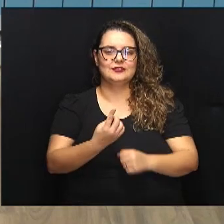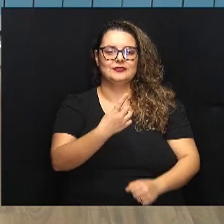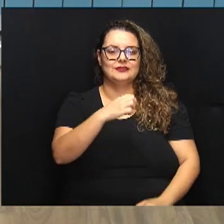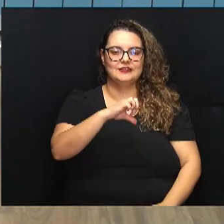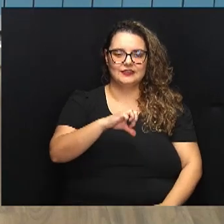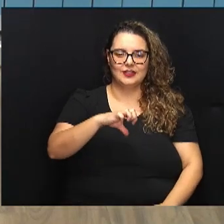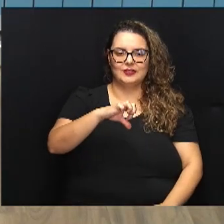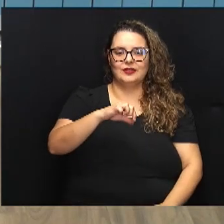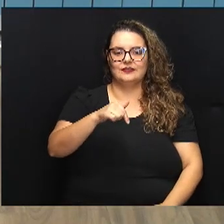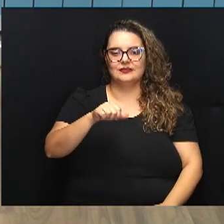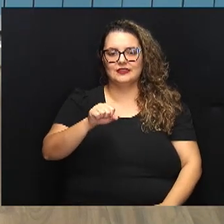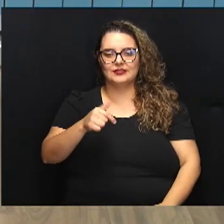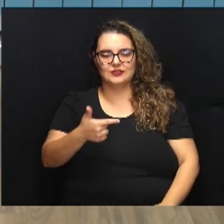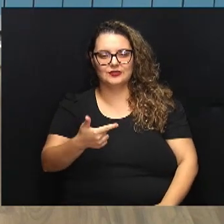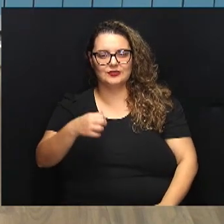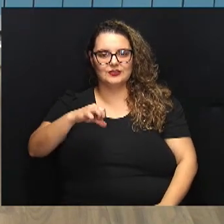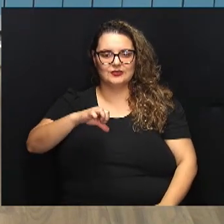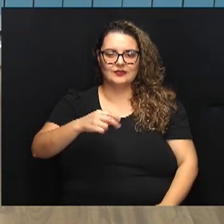nosso DDD,